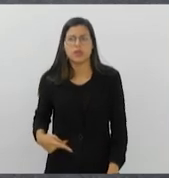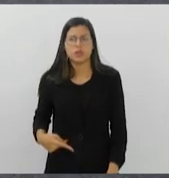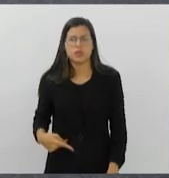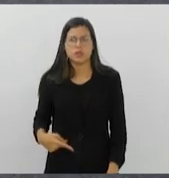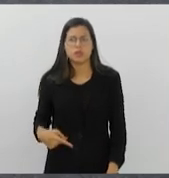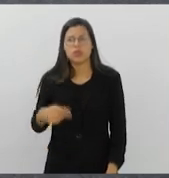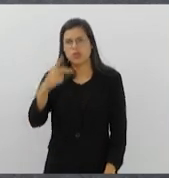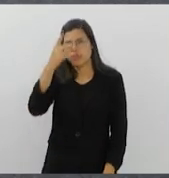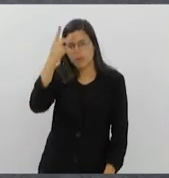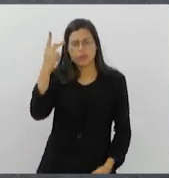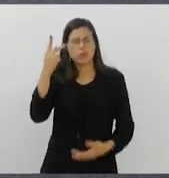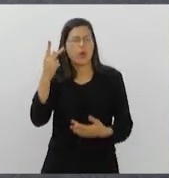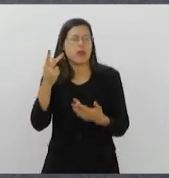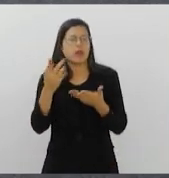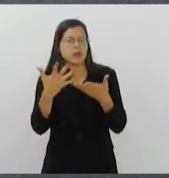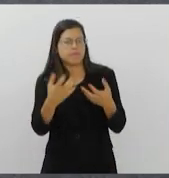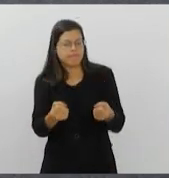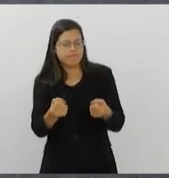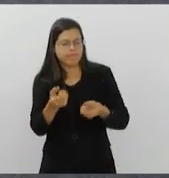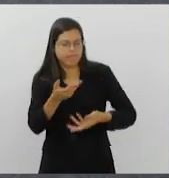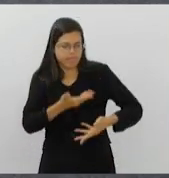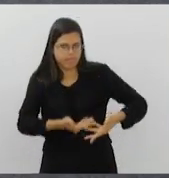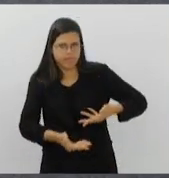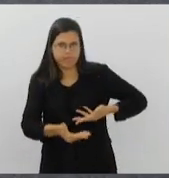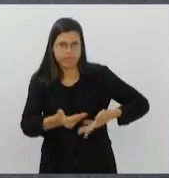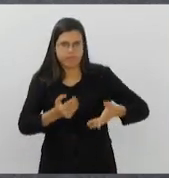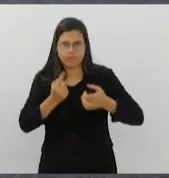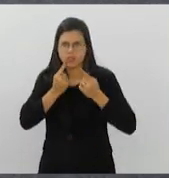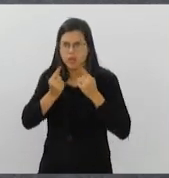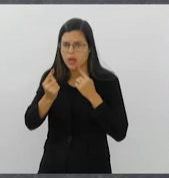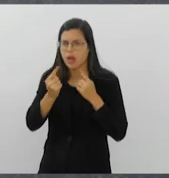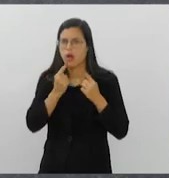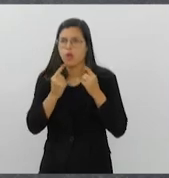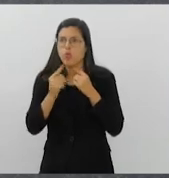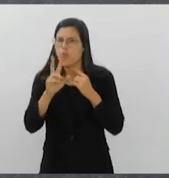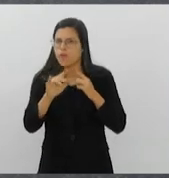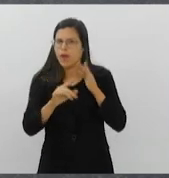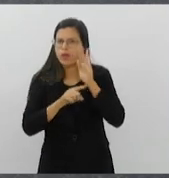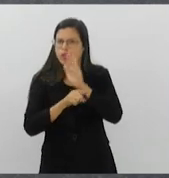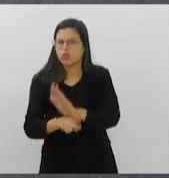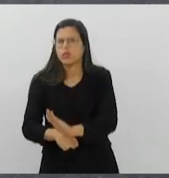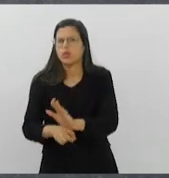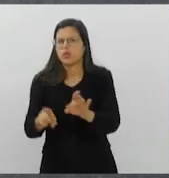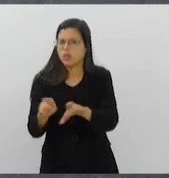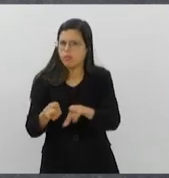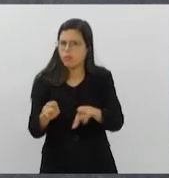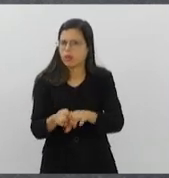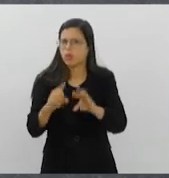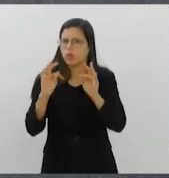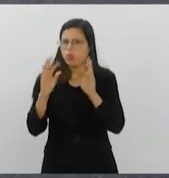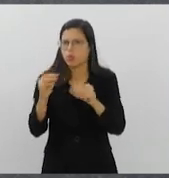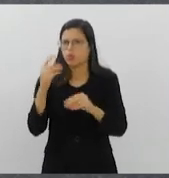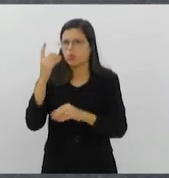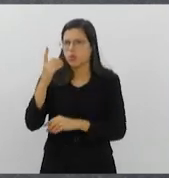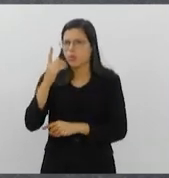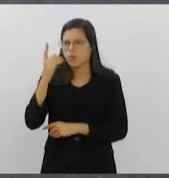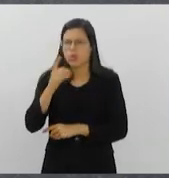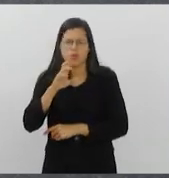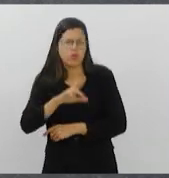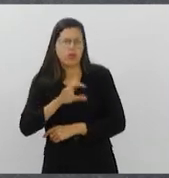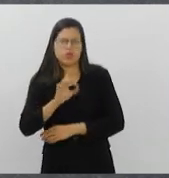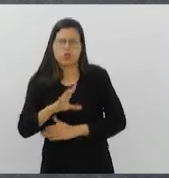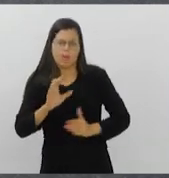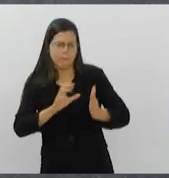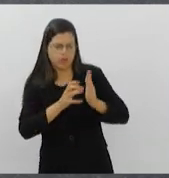de diálogo, de conversa, irá ajudá-los com certeza com a ajuda de todos os deputados, não somente nós, somos da bancada de direita ou